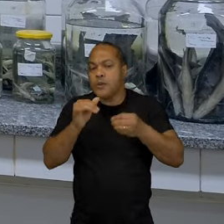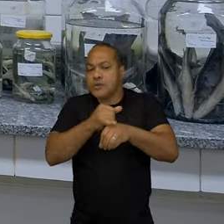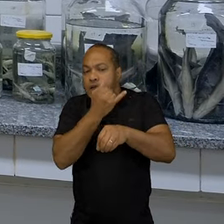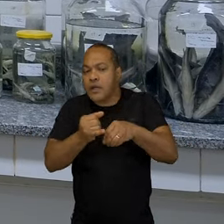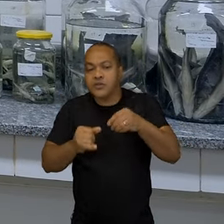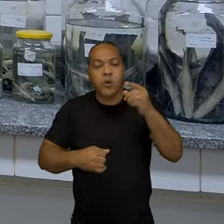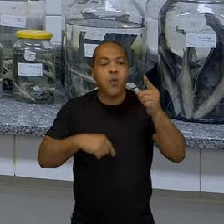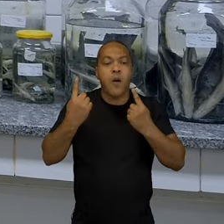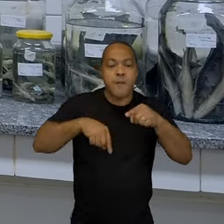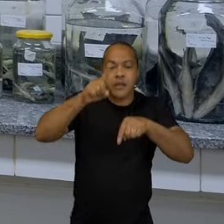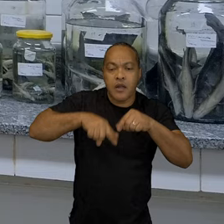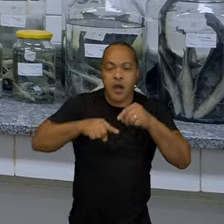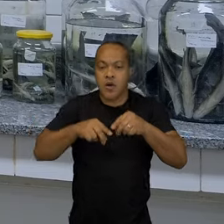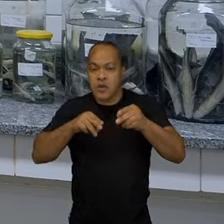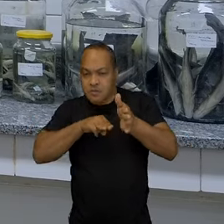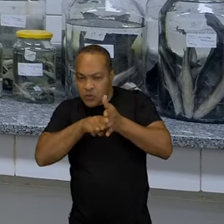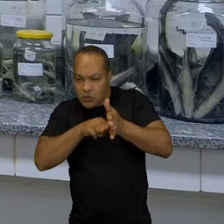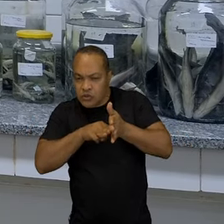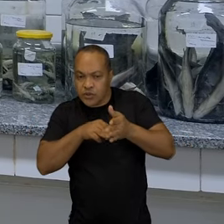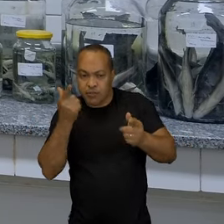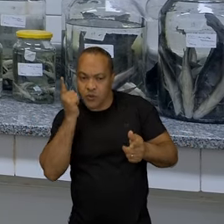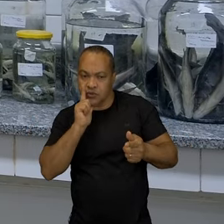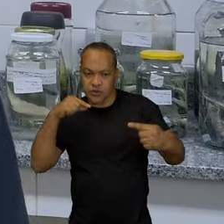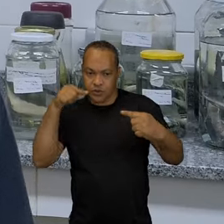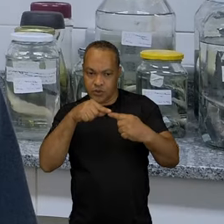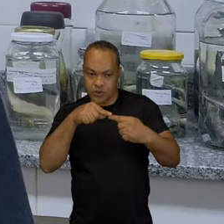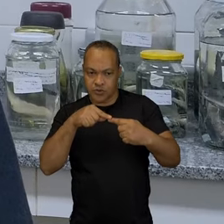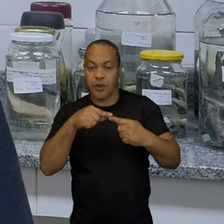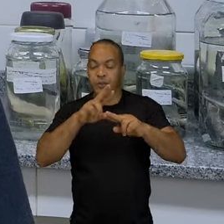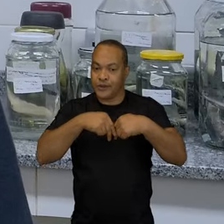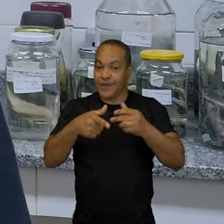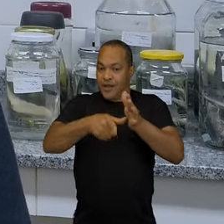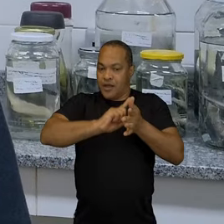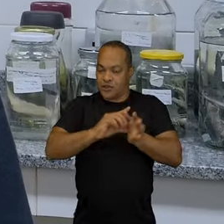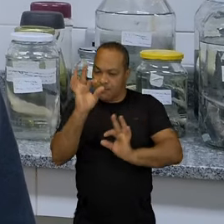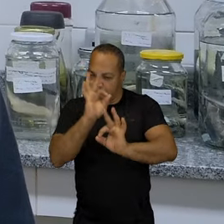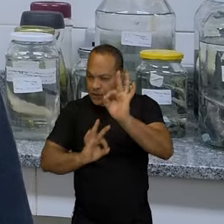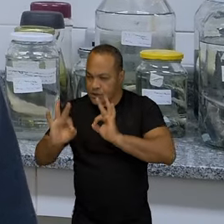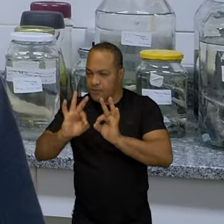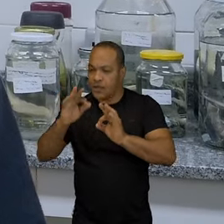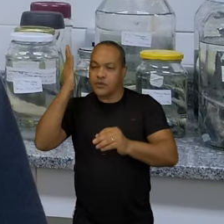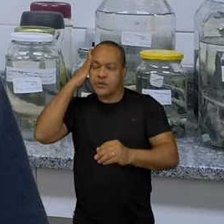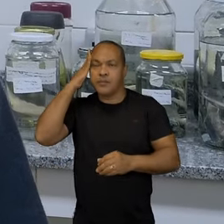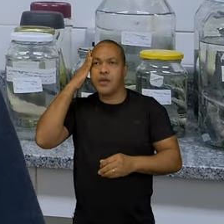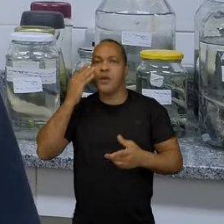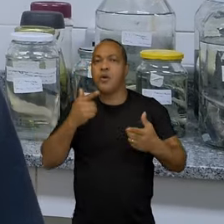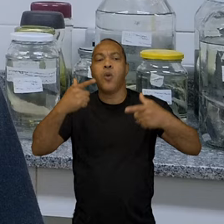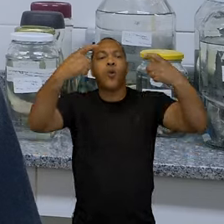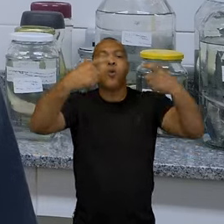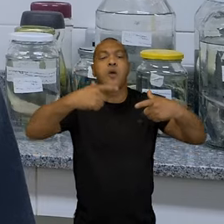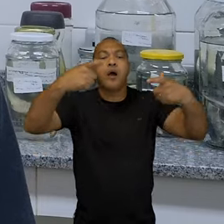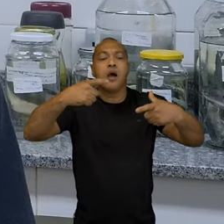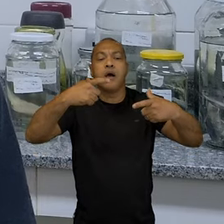melhores equipamentos e métodos para atingir esse objetivo. Então é feito um planejamento onde se define